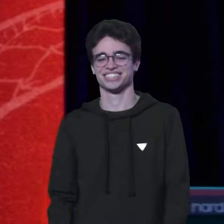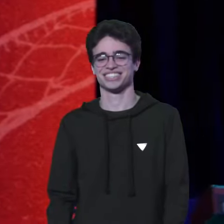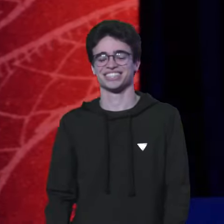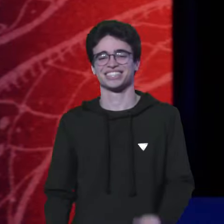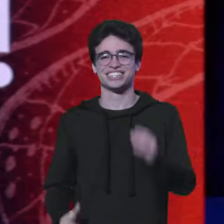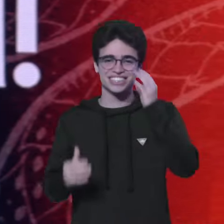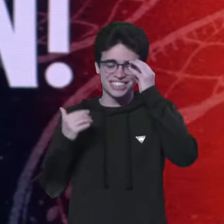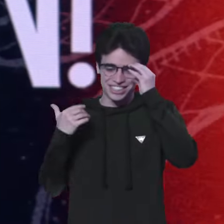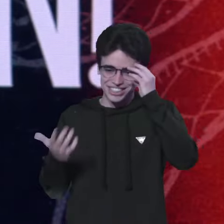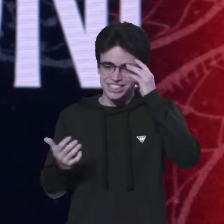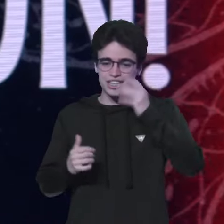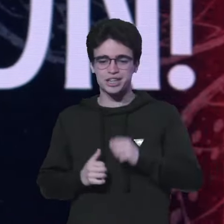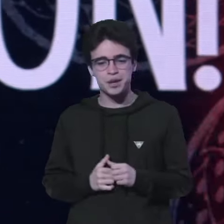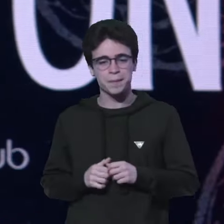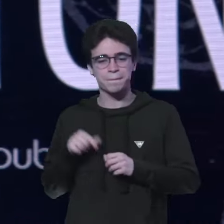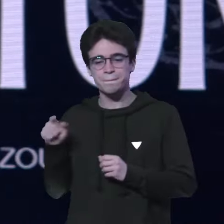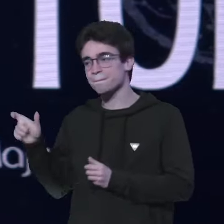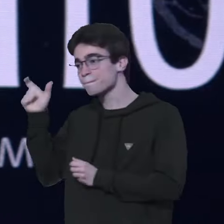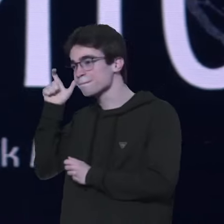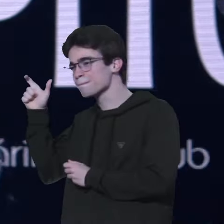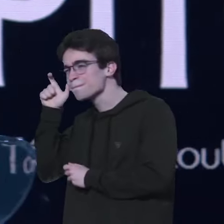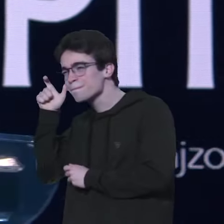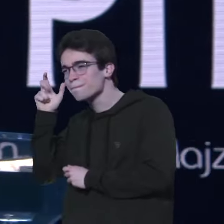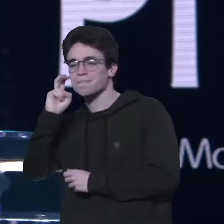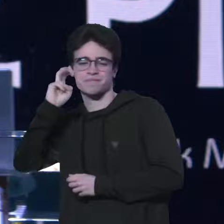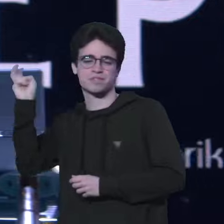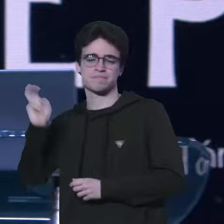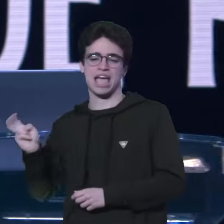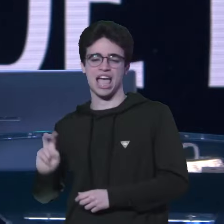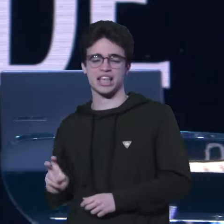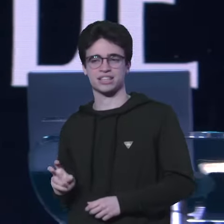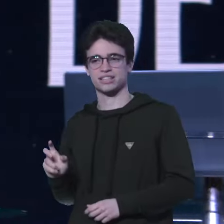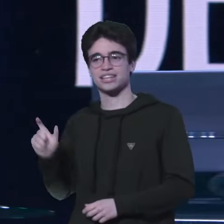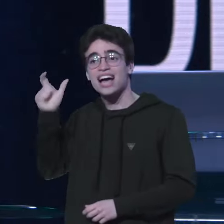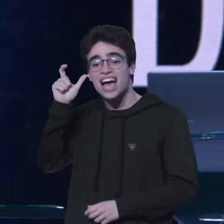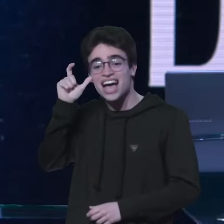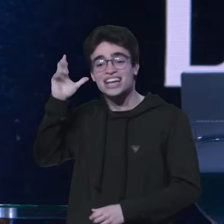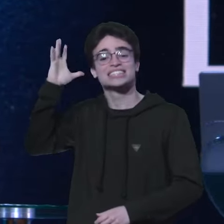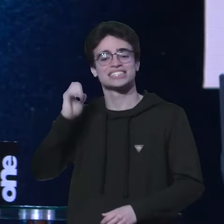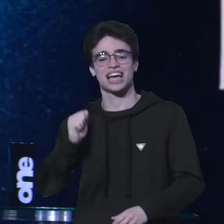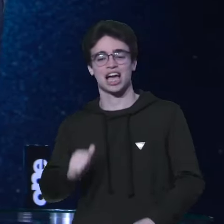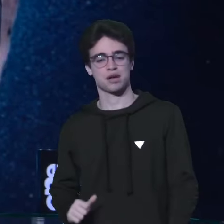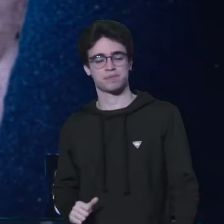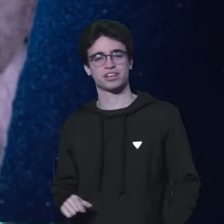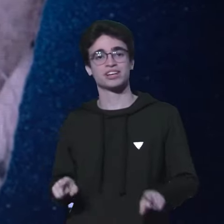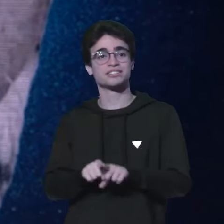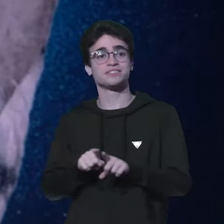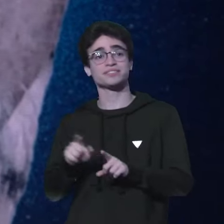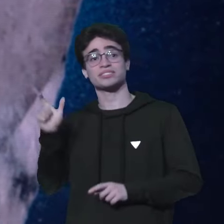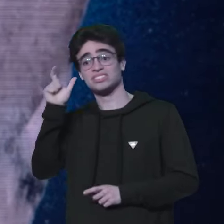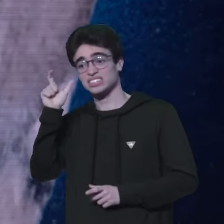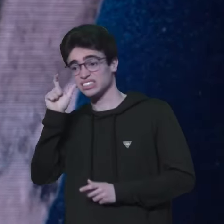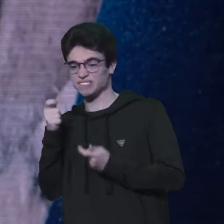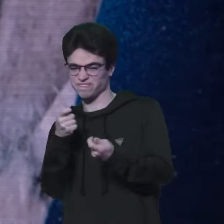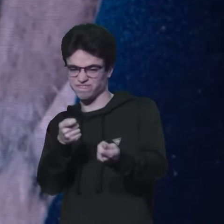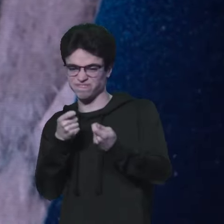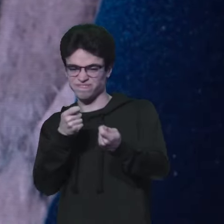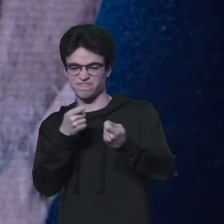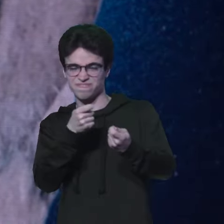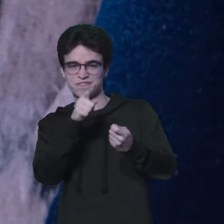E Satanás é ligeiro, ele sabe disso. E ele quer roubar a tua adolescência